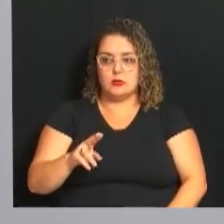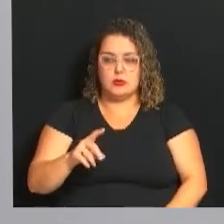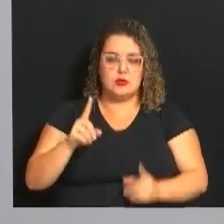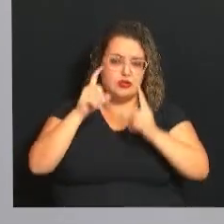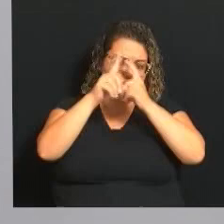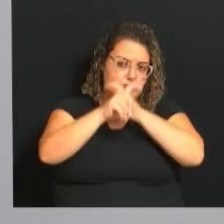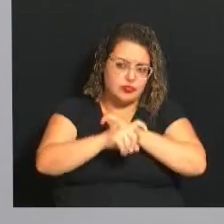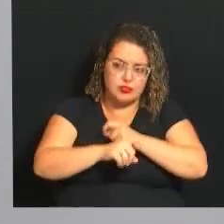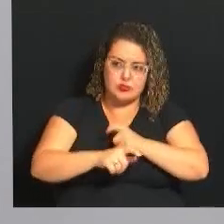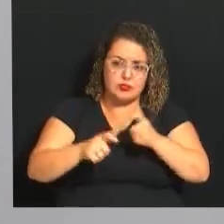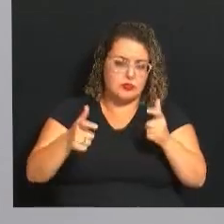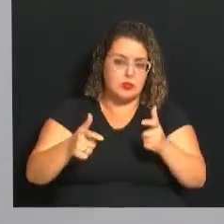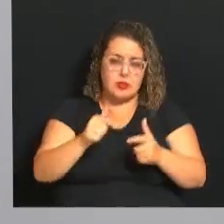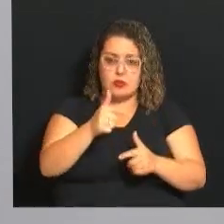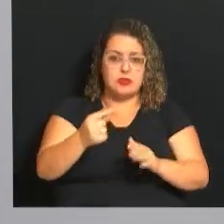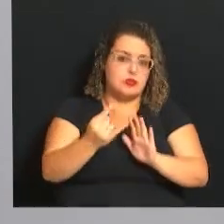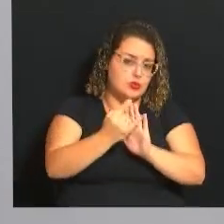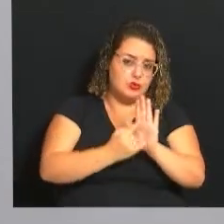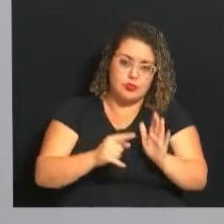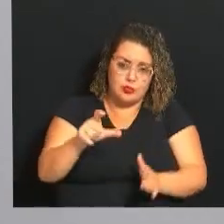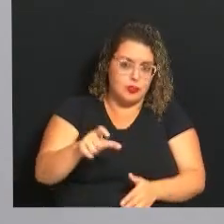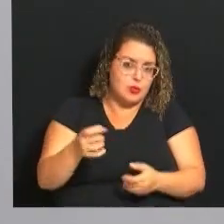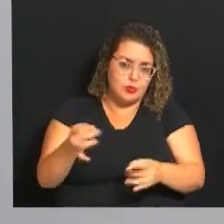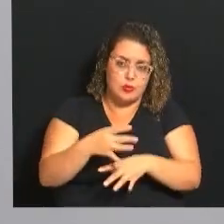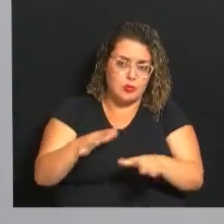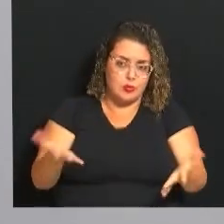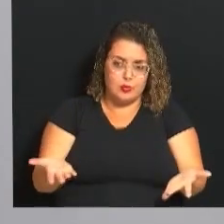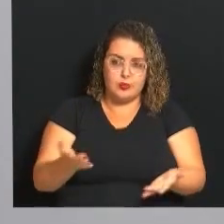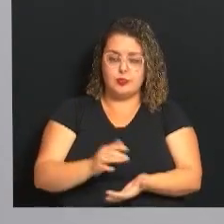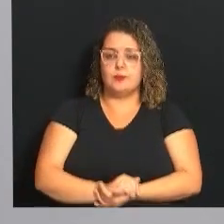a dificuldade foi tremenda né Porque as pessoas não tinham esse documento em mãos